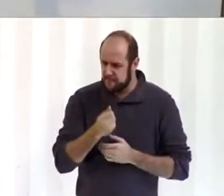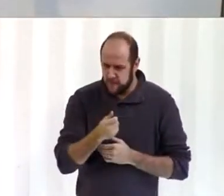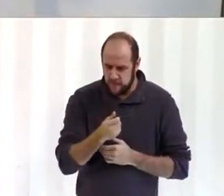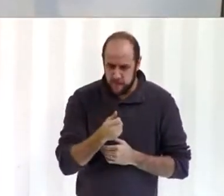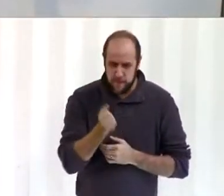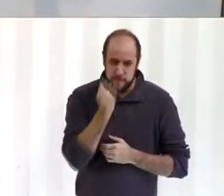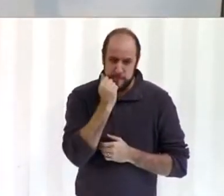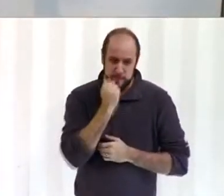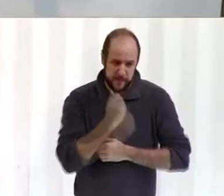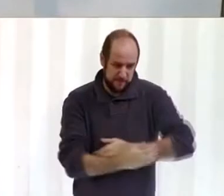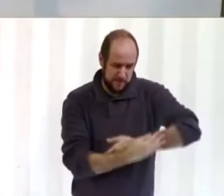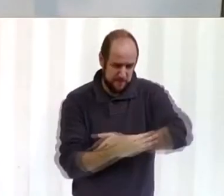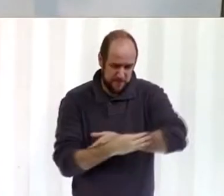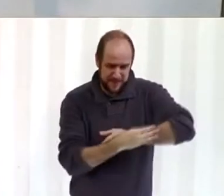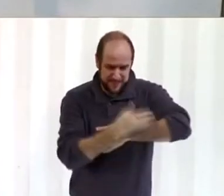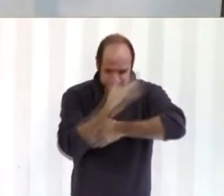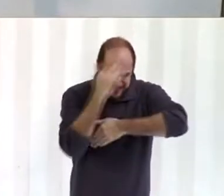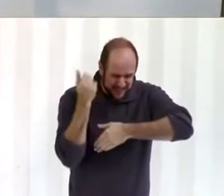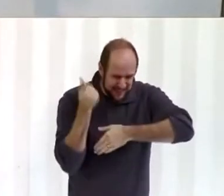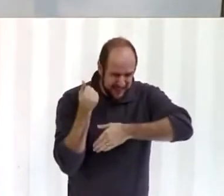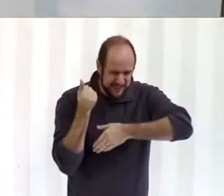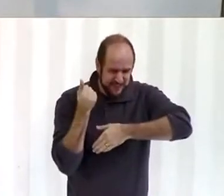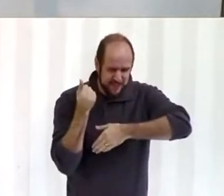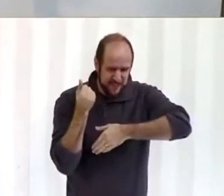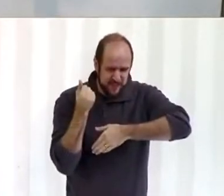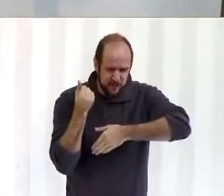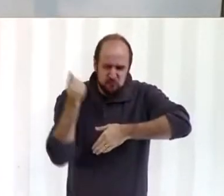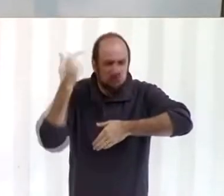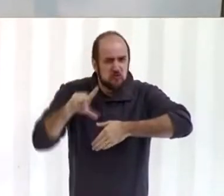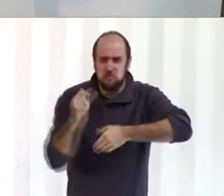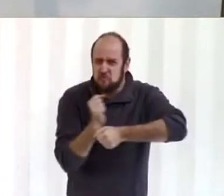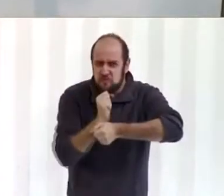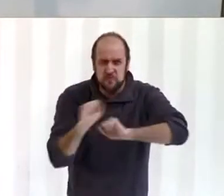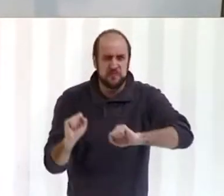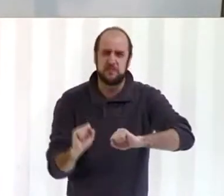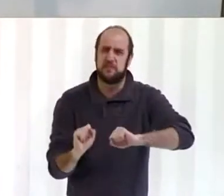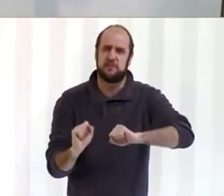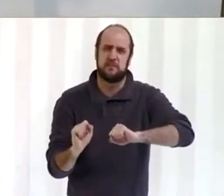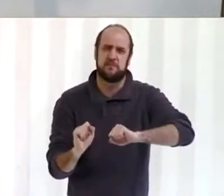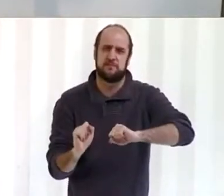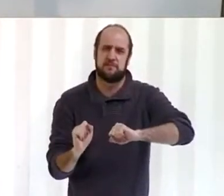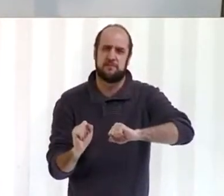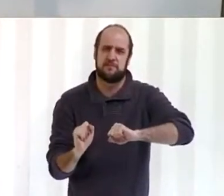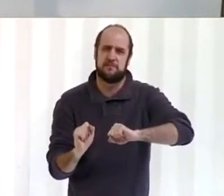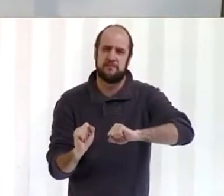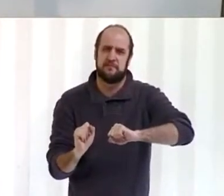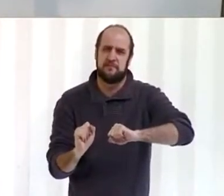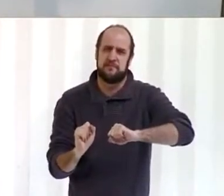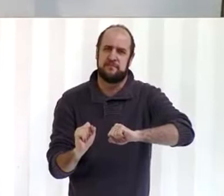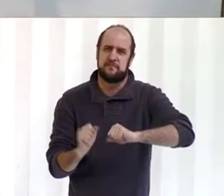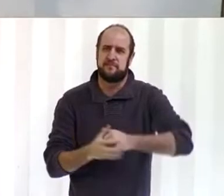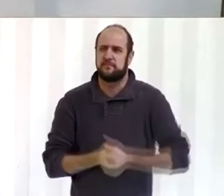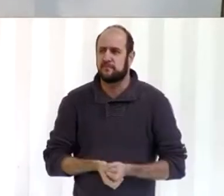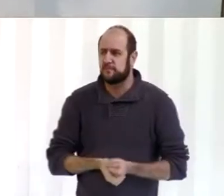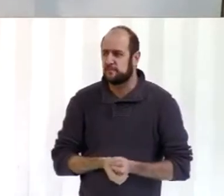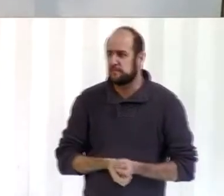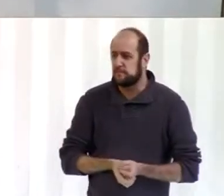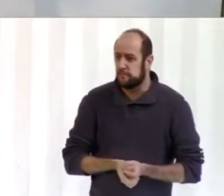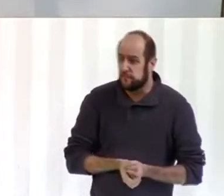ter compaixão do filho que gerou? Embora ela possa se